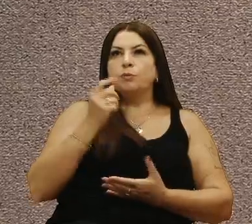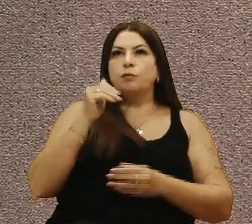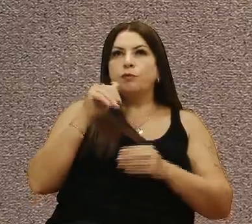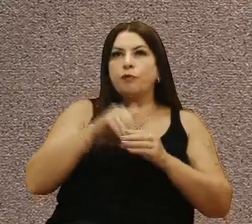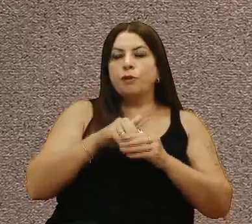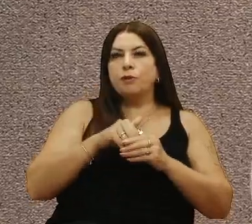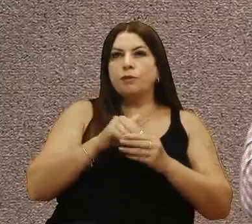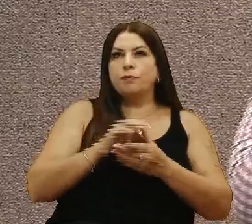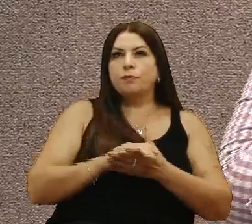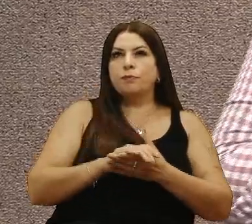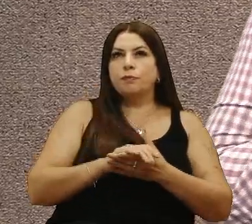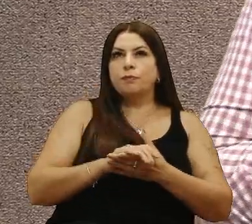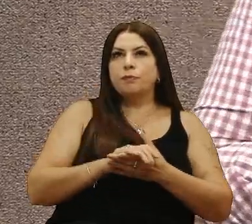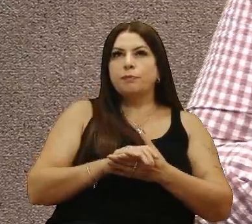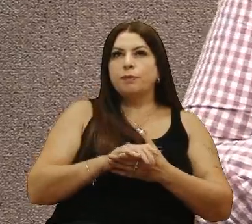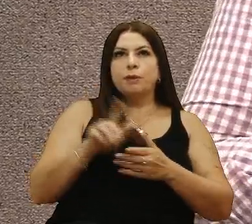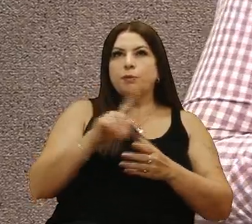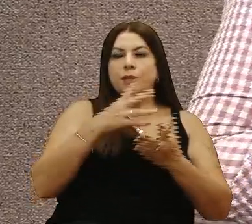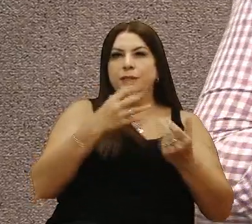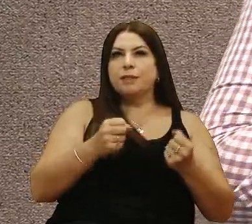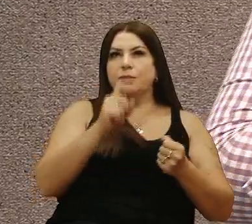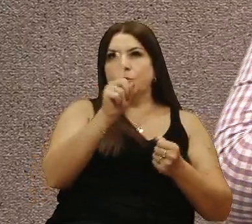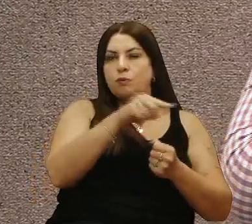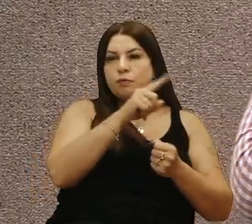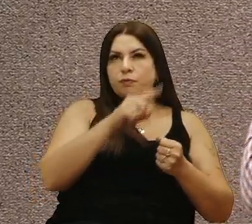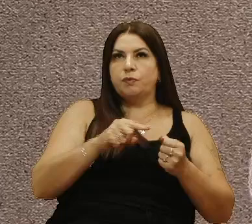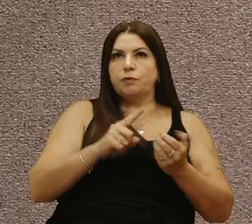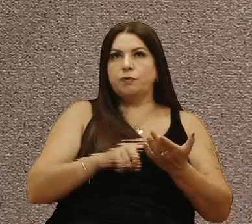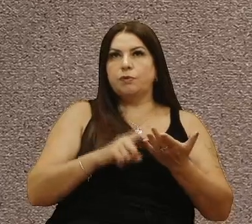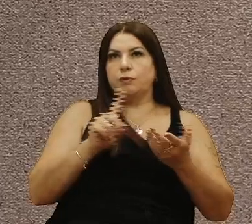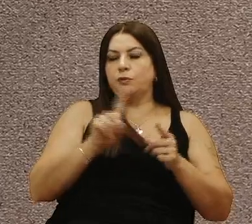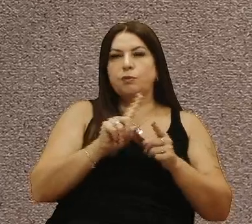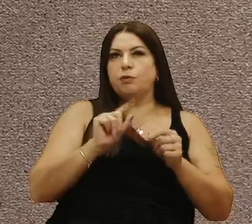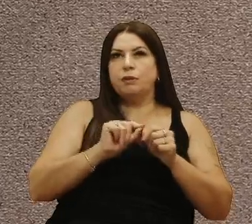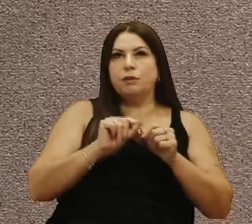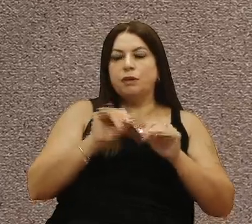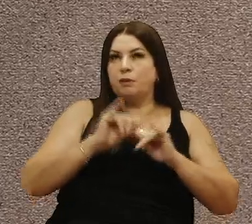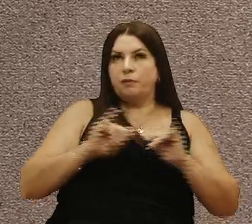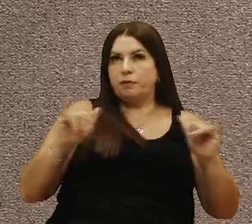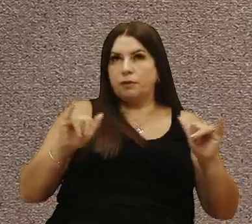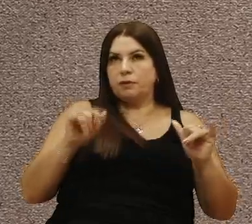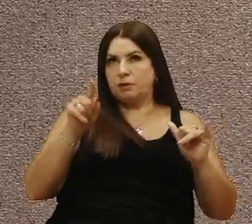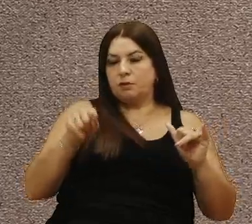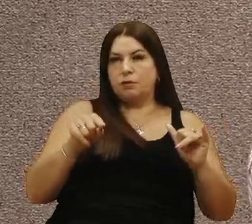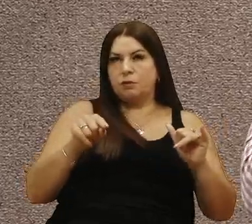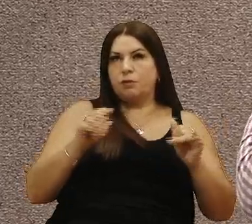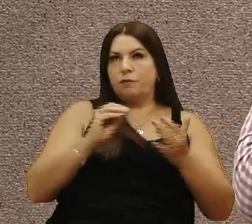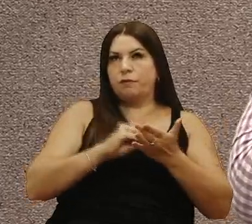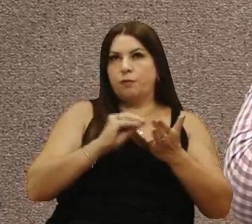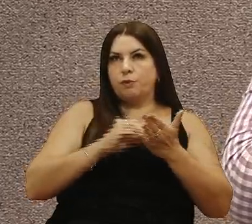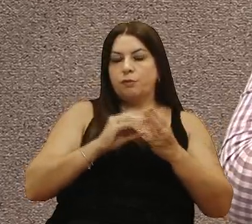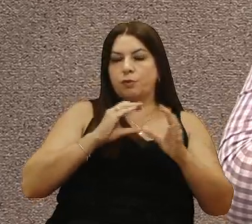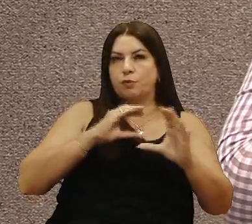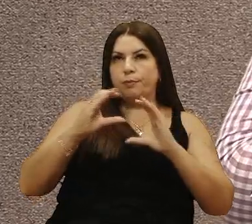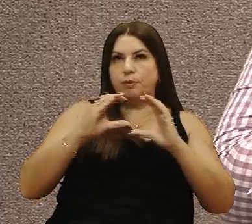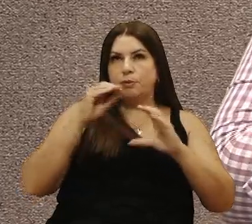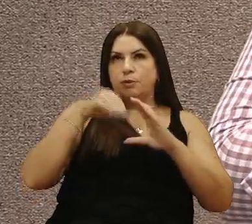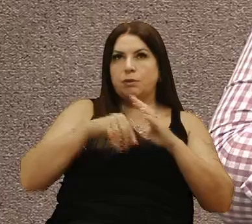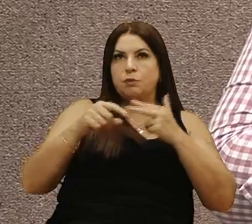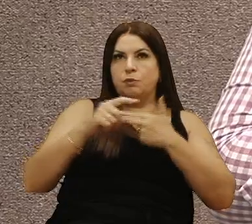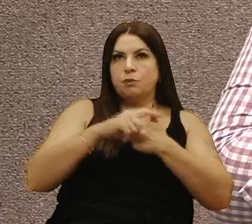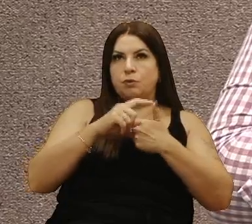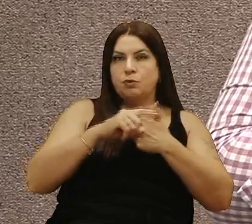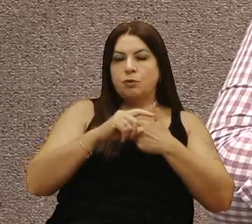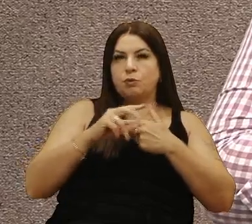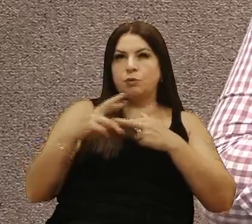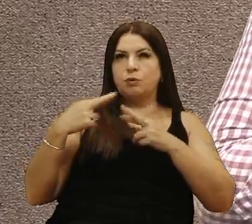então, pela derrubada destes vetos em razão de isso não ter sido informado ou ter faltado essa comunicação dentro do Executivo